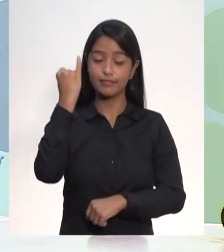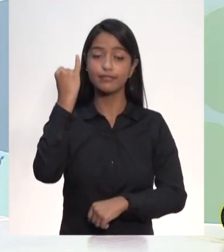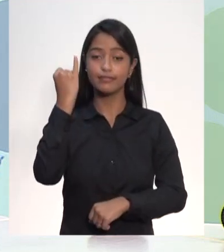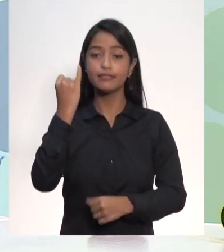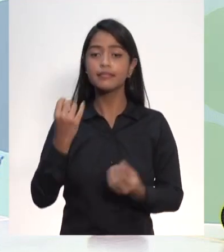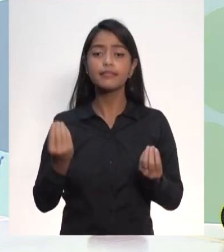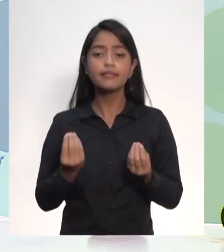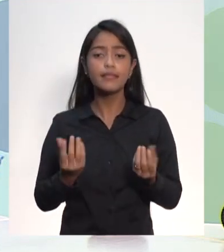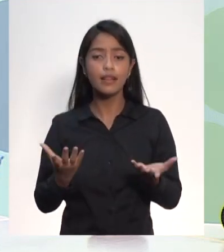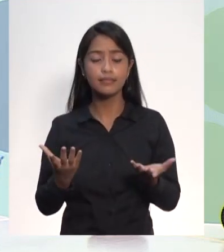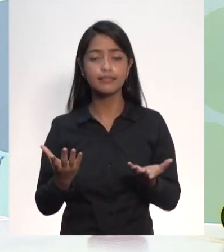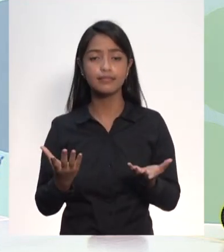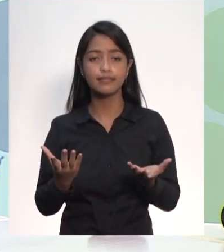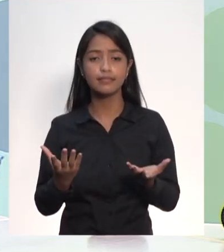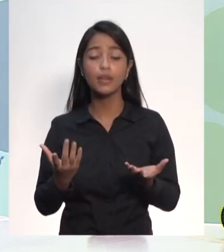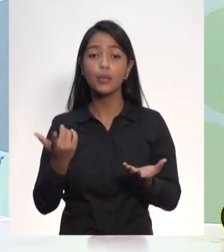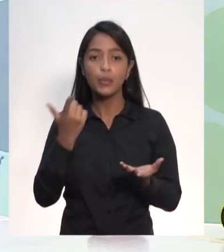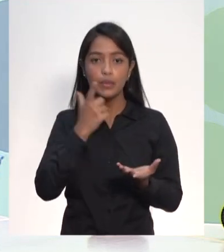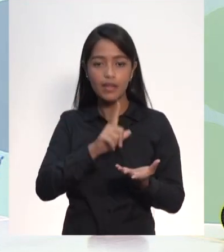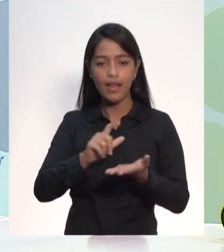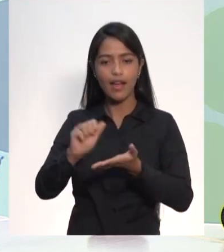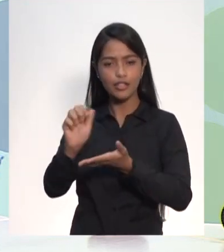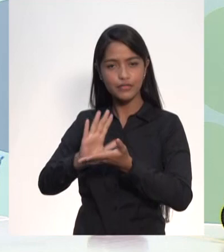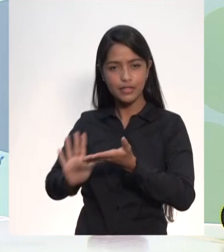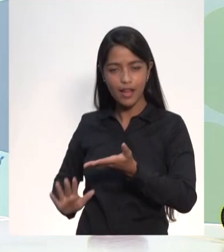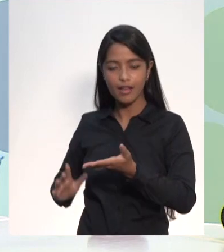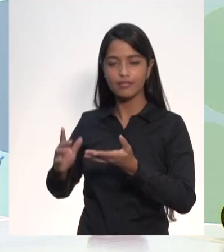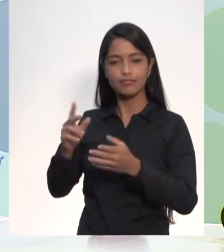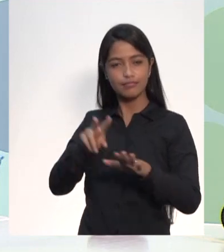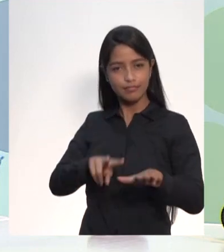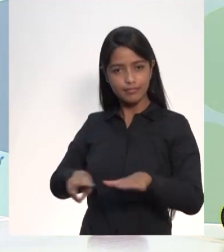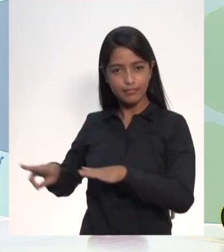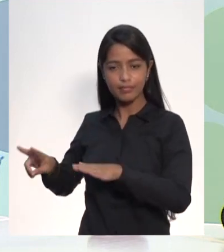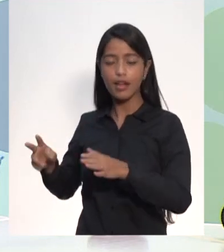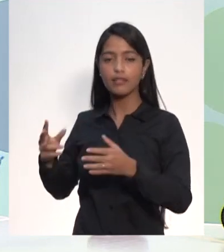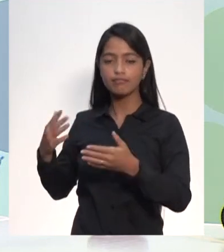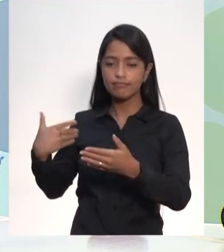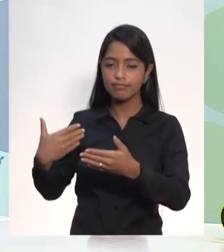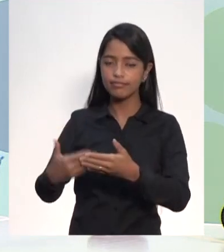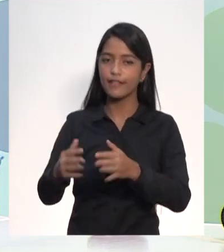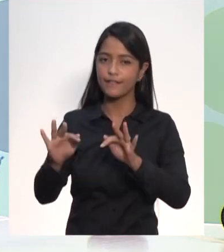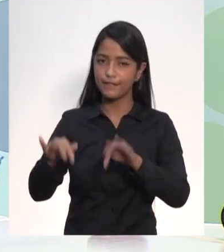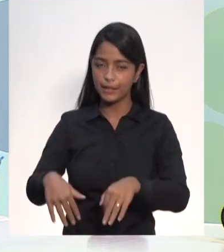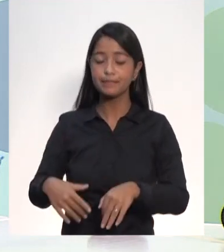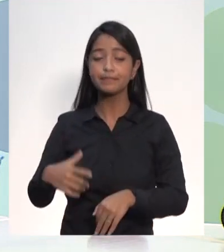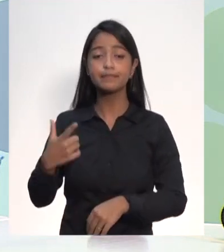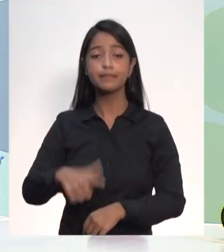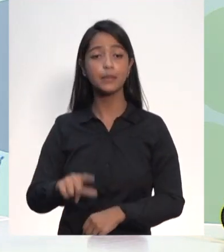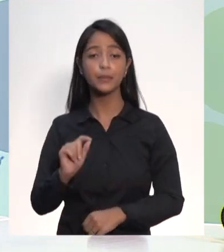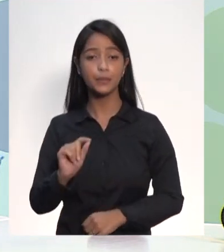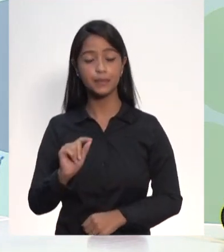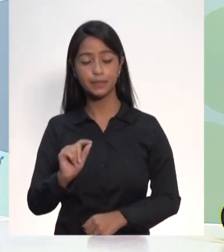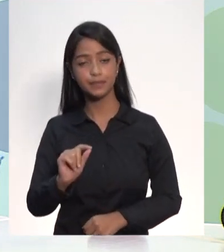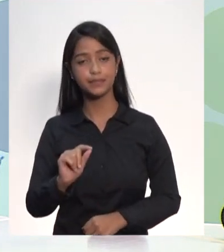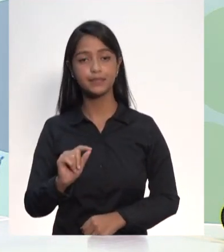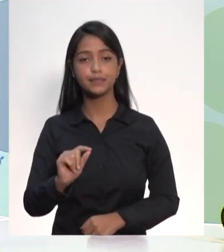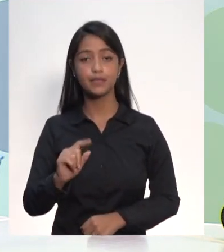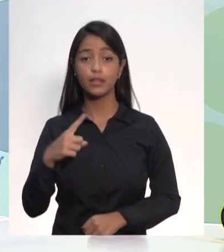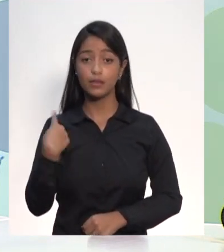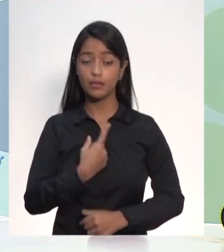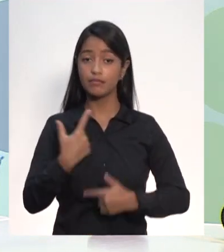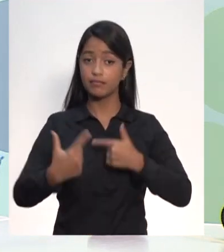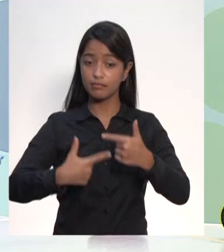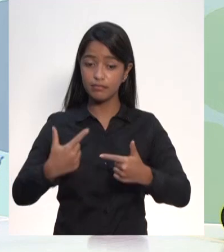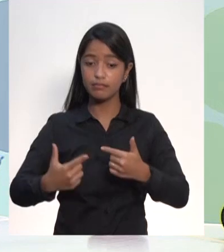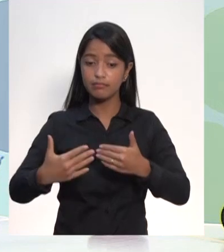possa finalizar algumas atividades da semana e encaminhar, organizar o trabalho para a semana que